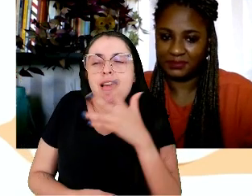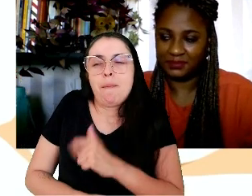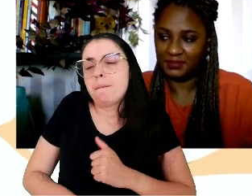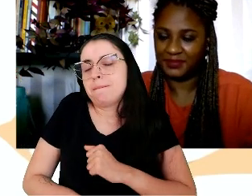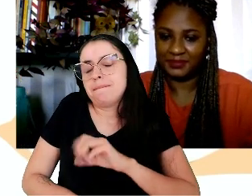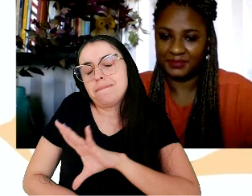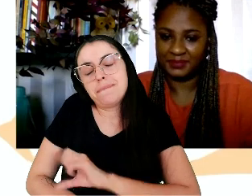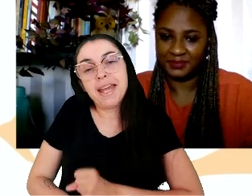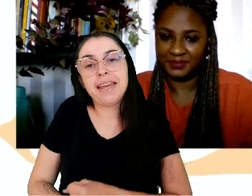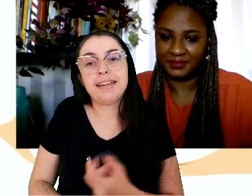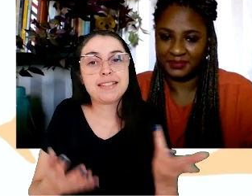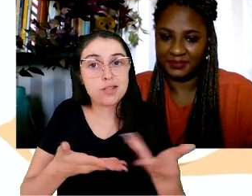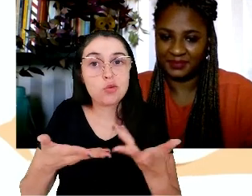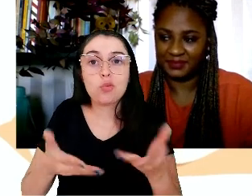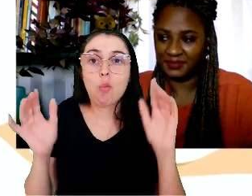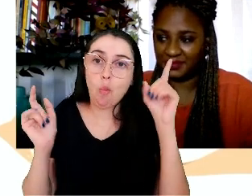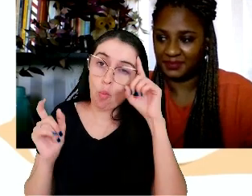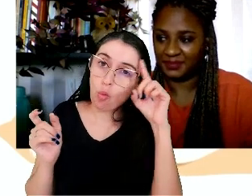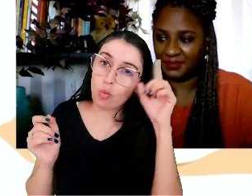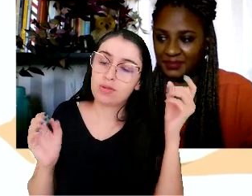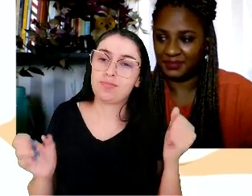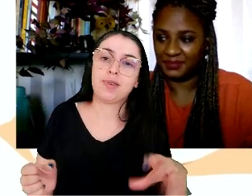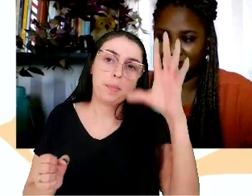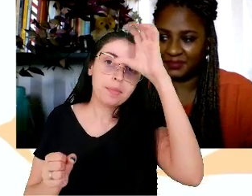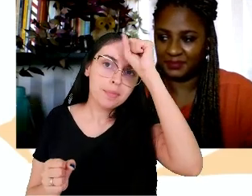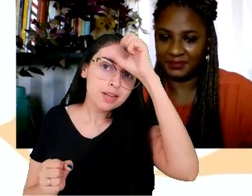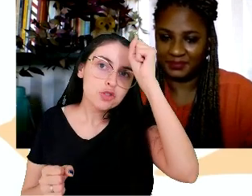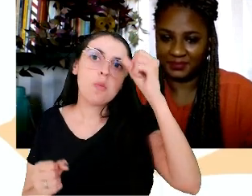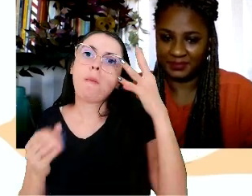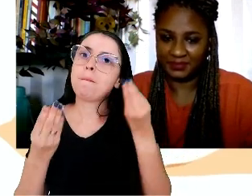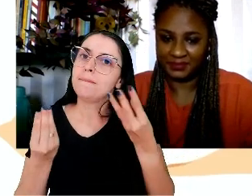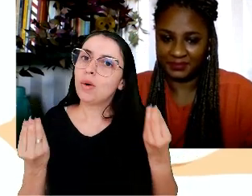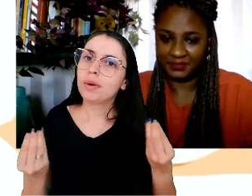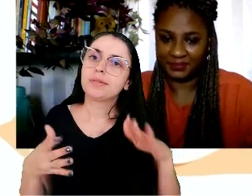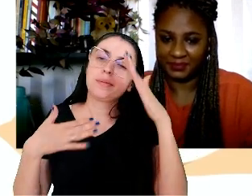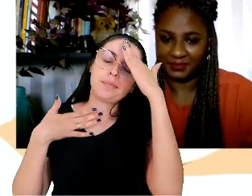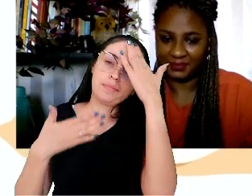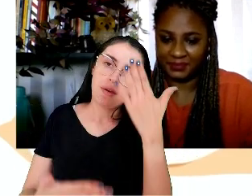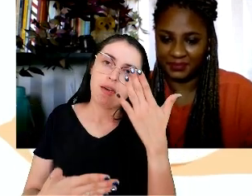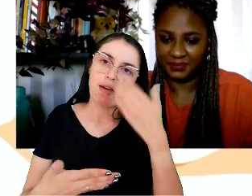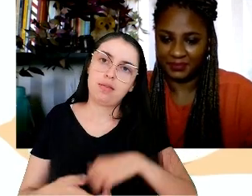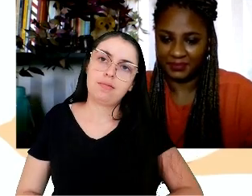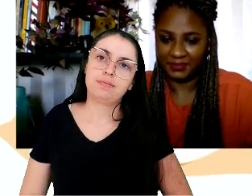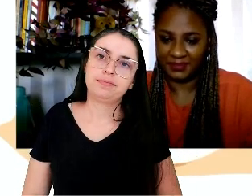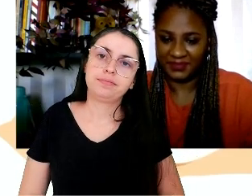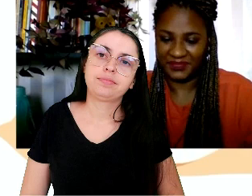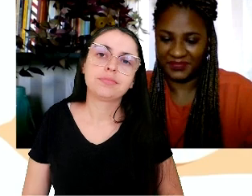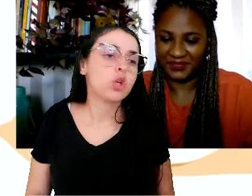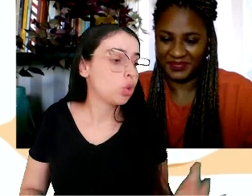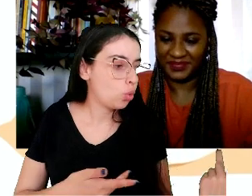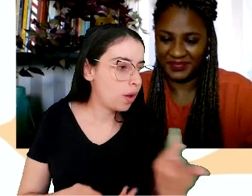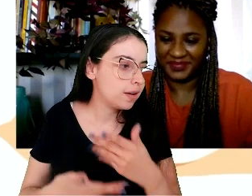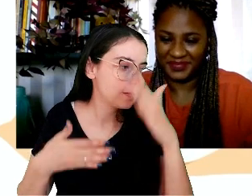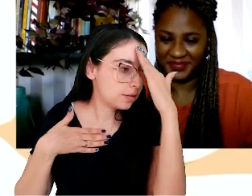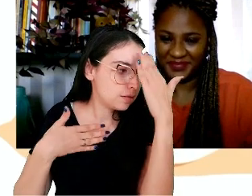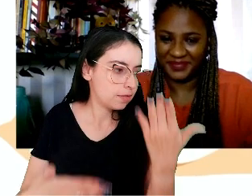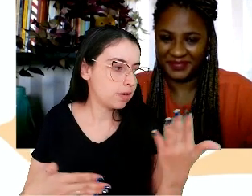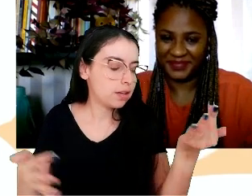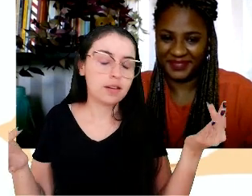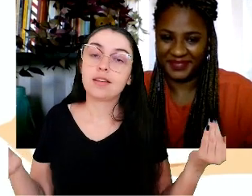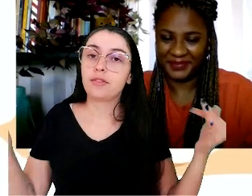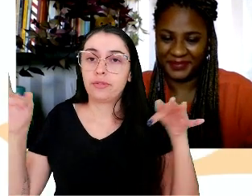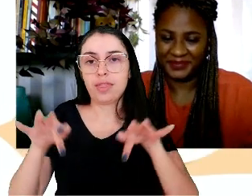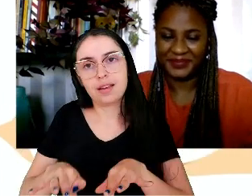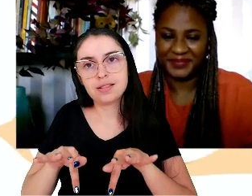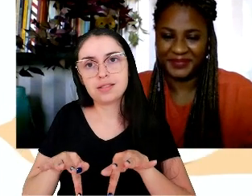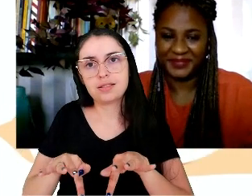hoje com vocês, aprendi muito. Muito obrigada. Nós que agradecemos, chegamos ao momento final